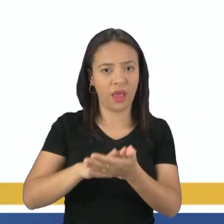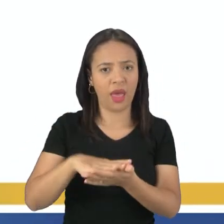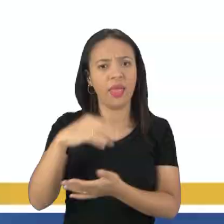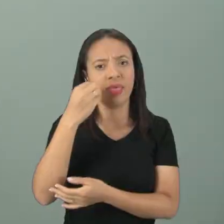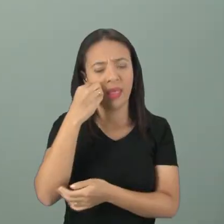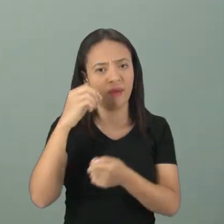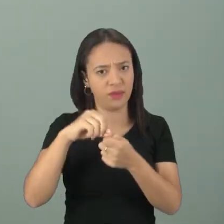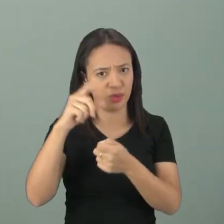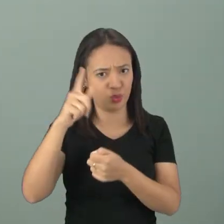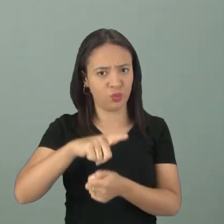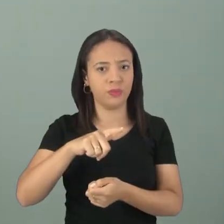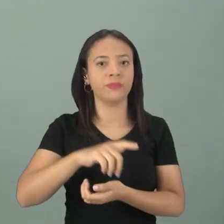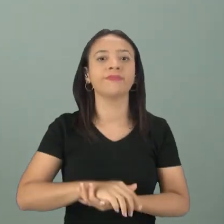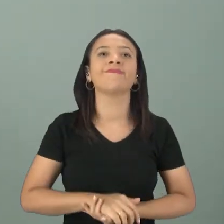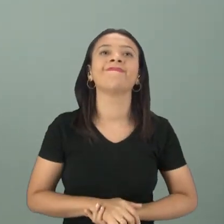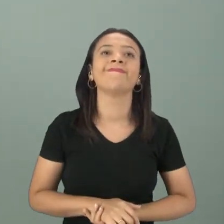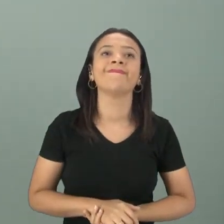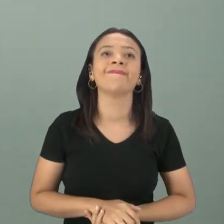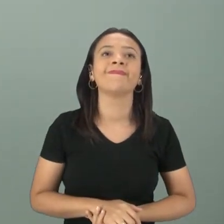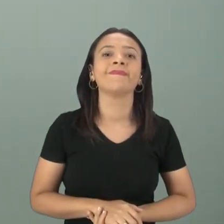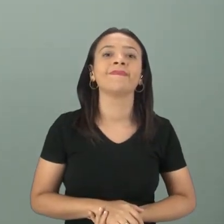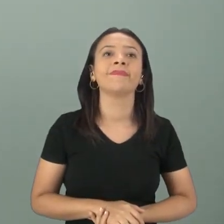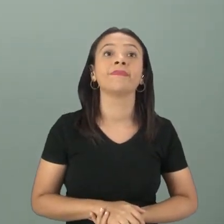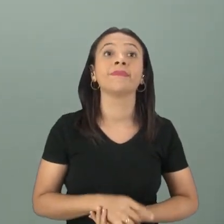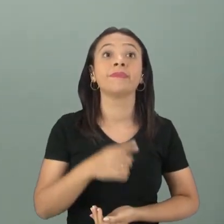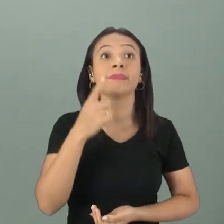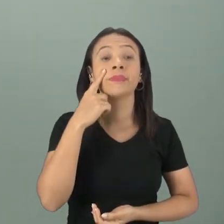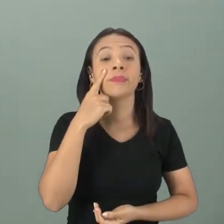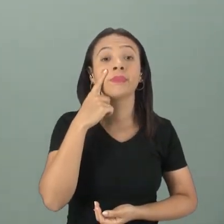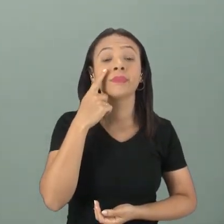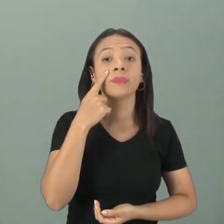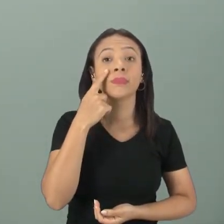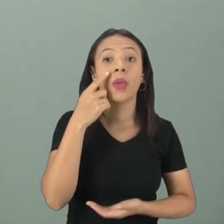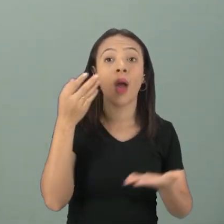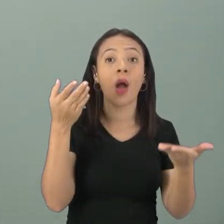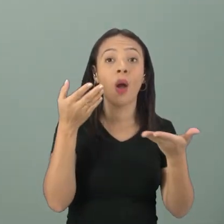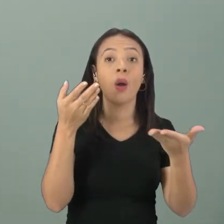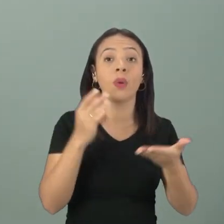fazer sozinha, tá bom? Agora vamos ver